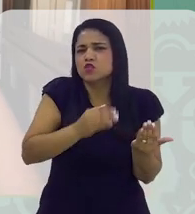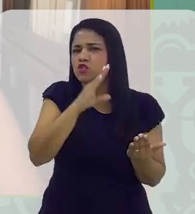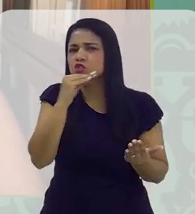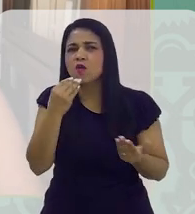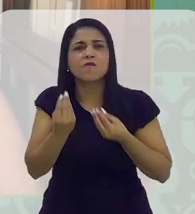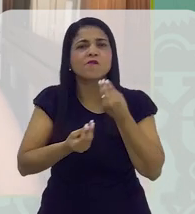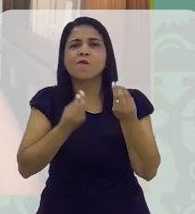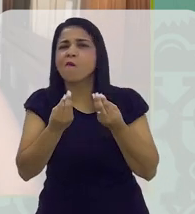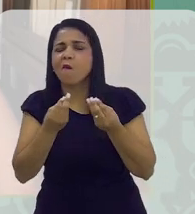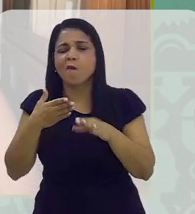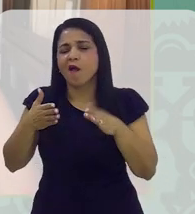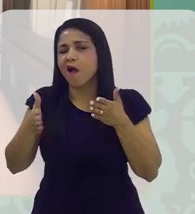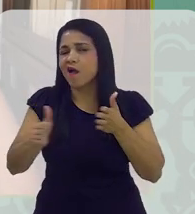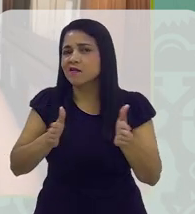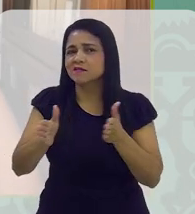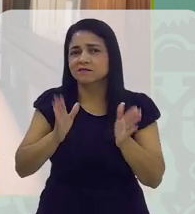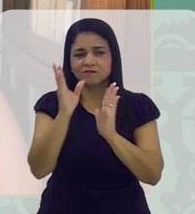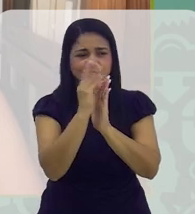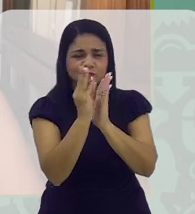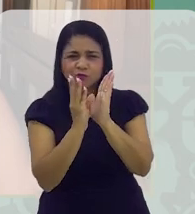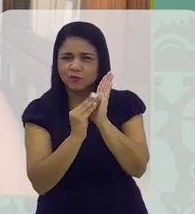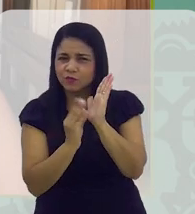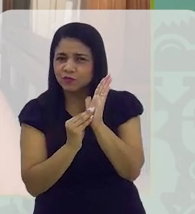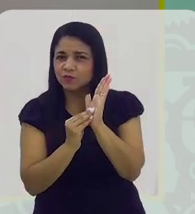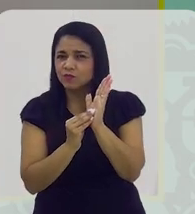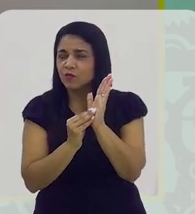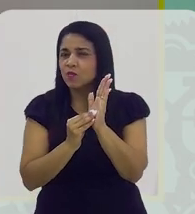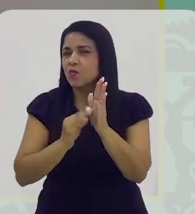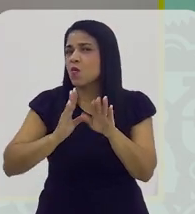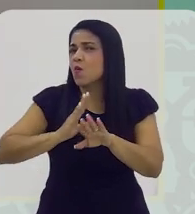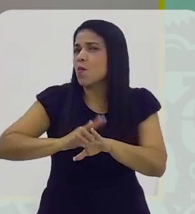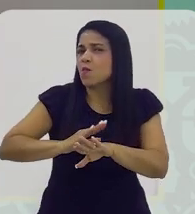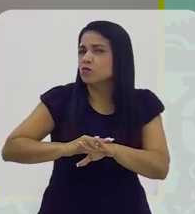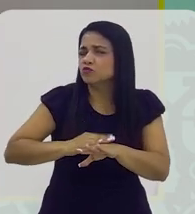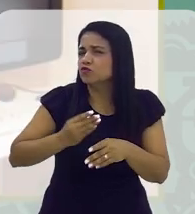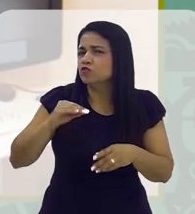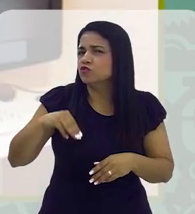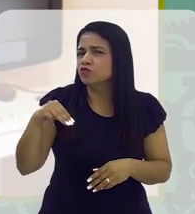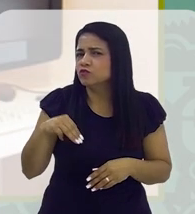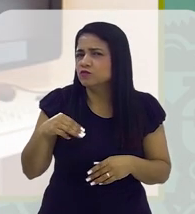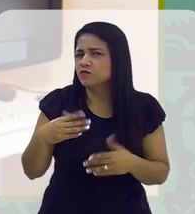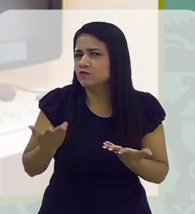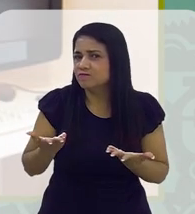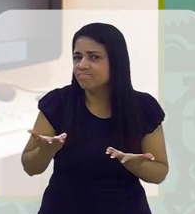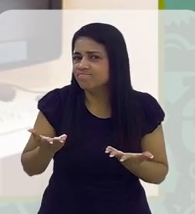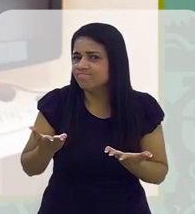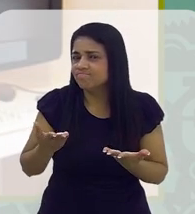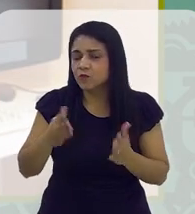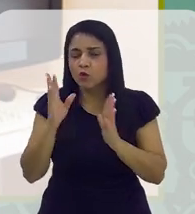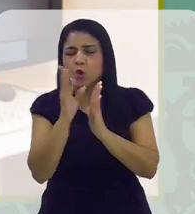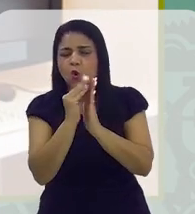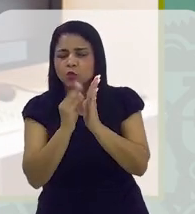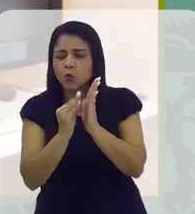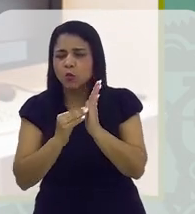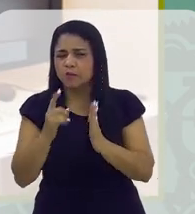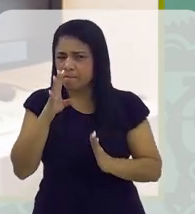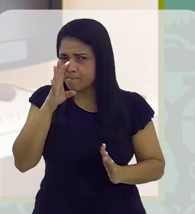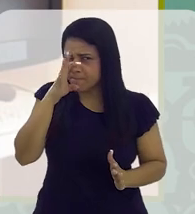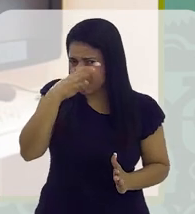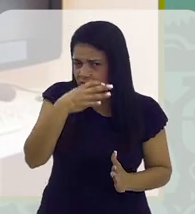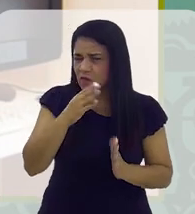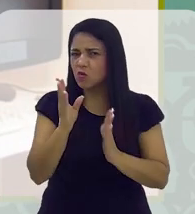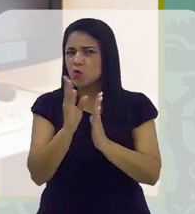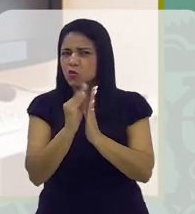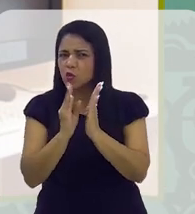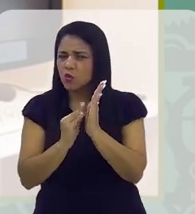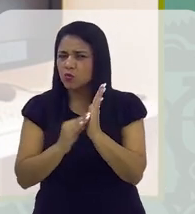desse jovem, né, que está acessando esse conteúdo, o motivo que faz ele acessar esse conteúdo, por que da insistência em